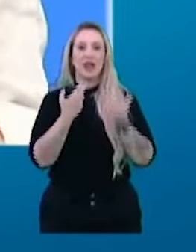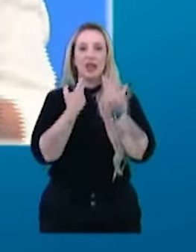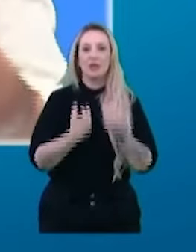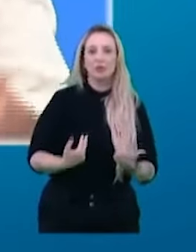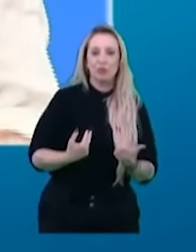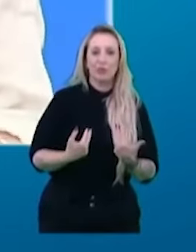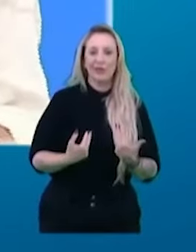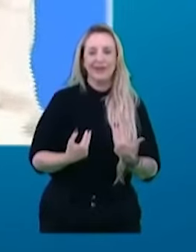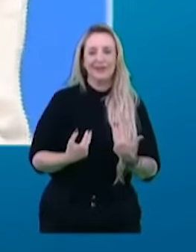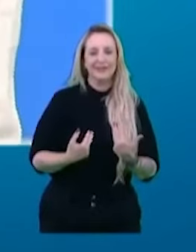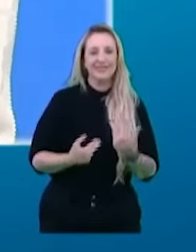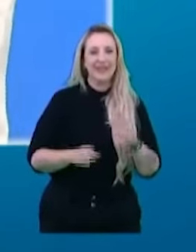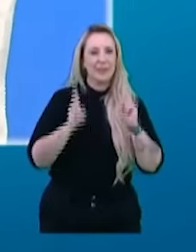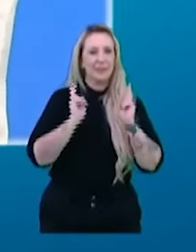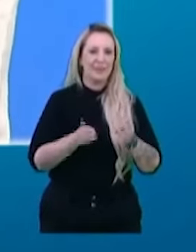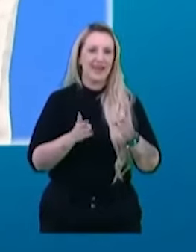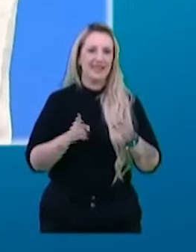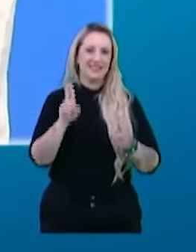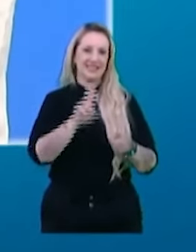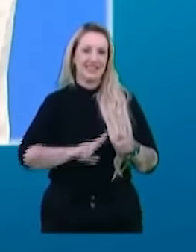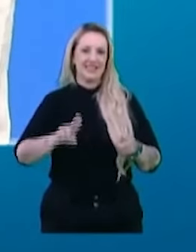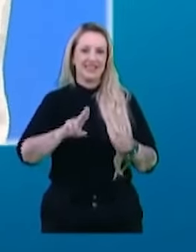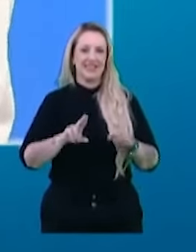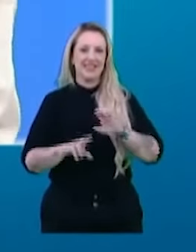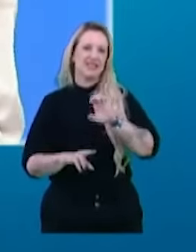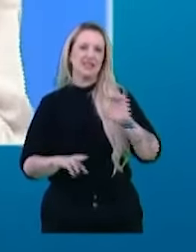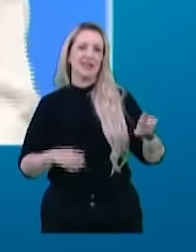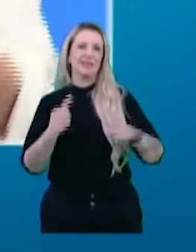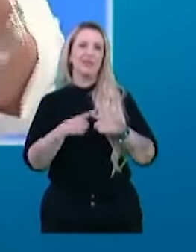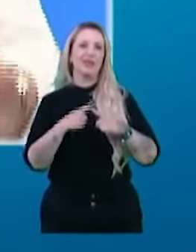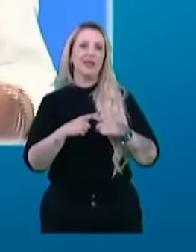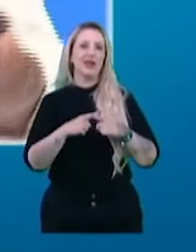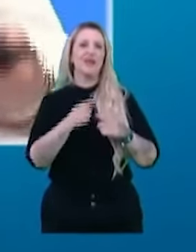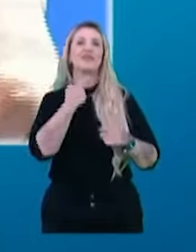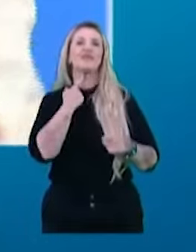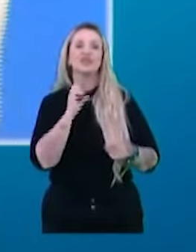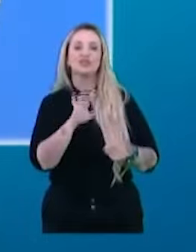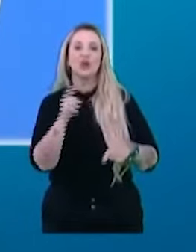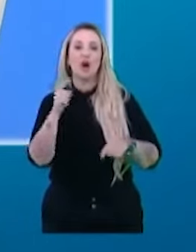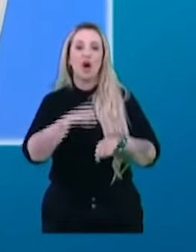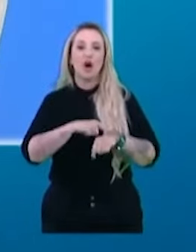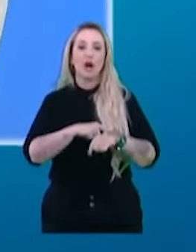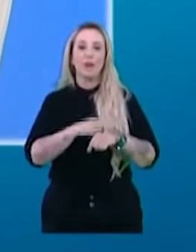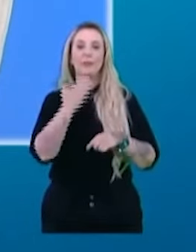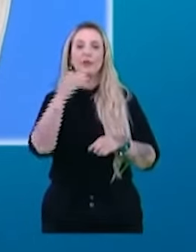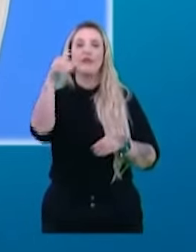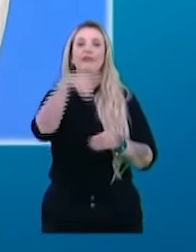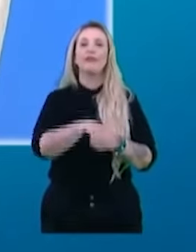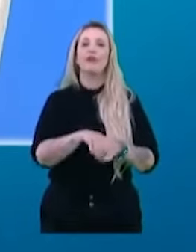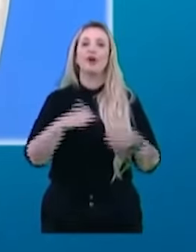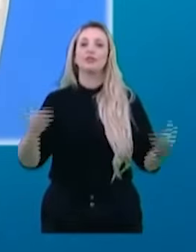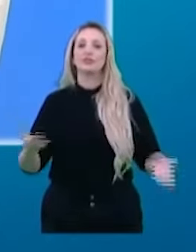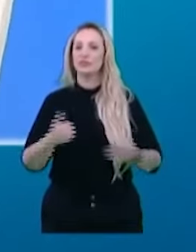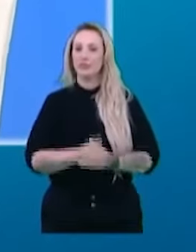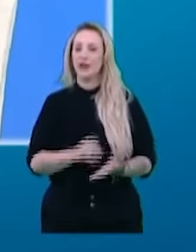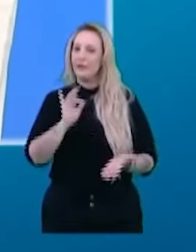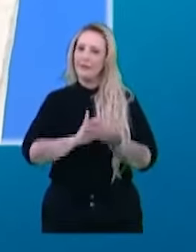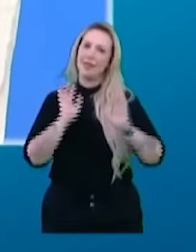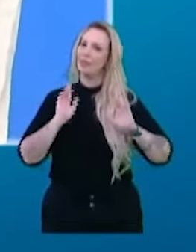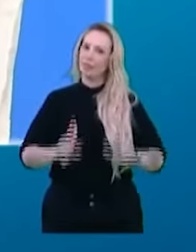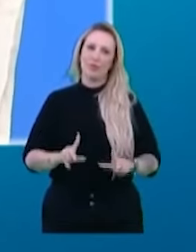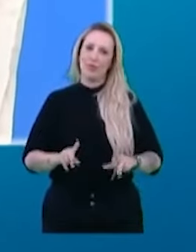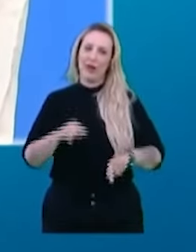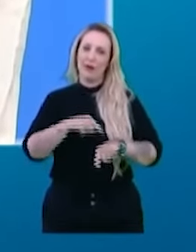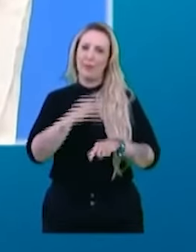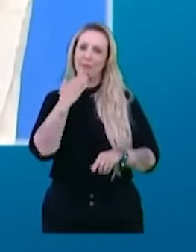língua, que nem sempre é a mesma língua usada pela esquerda, por que que essa intenção só vem na hora de pedir voto? Thaís, não é verdade que só